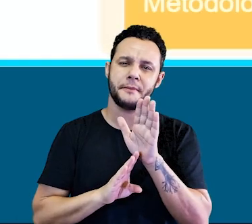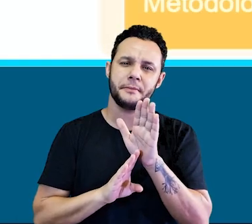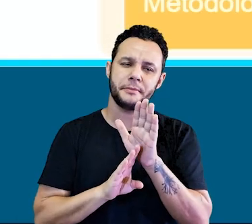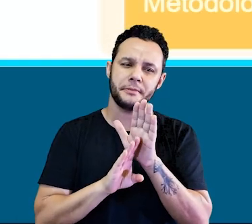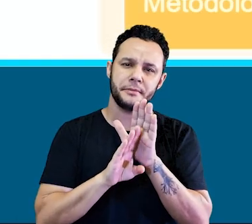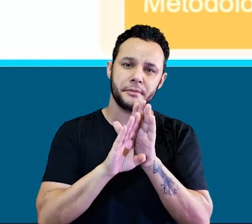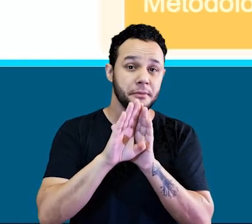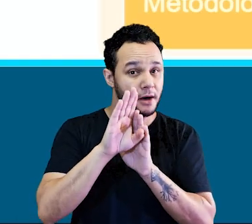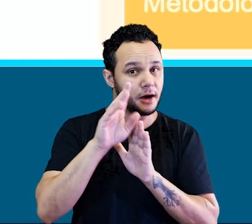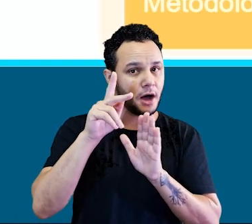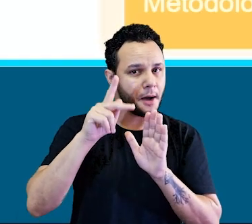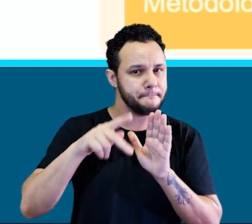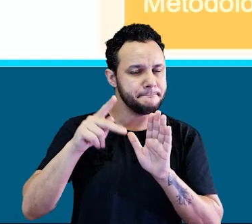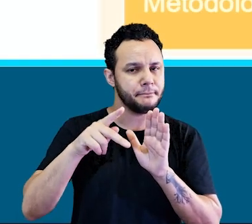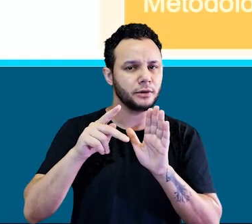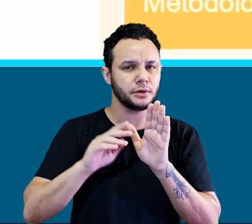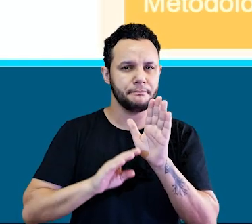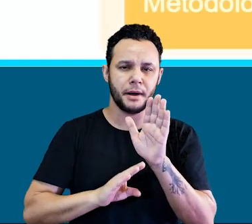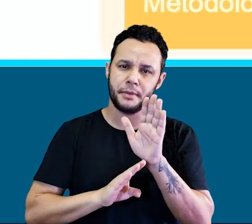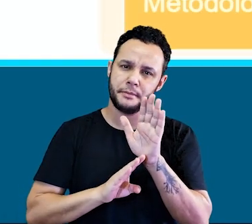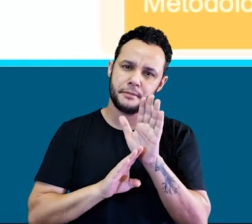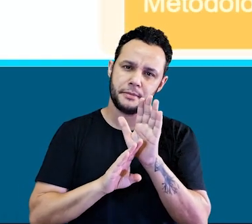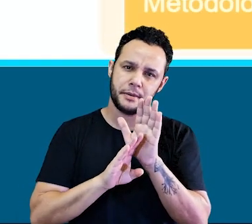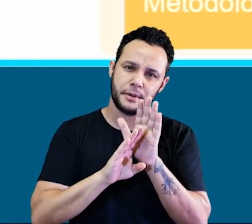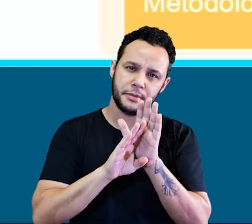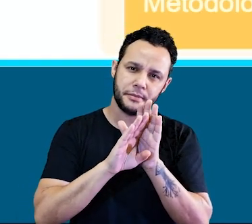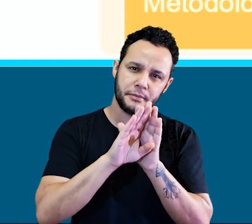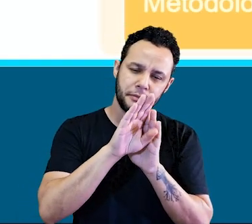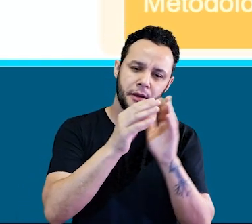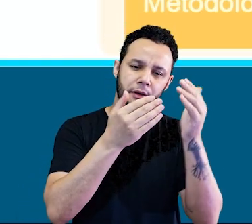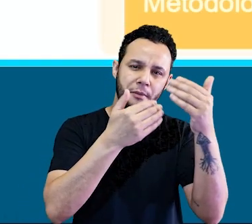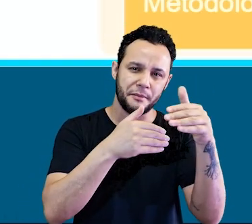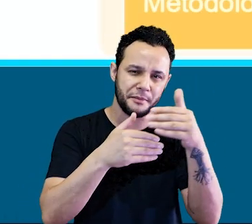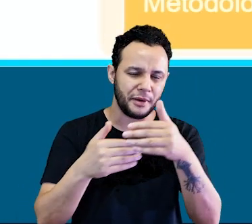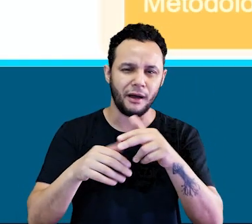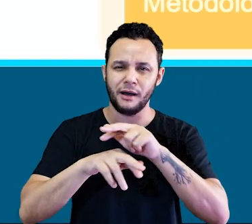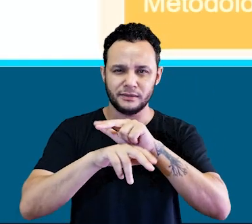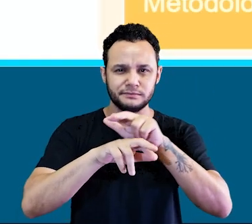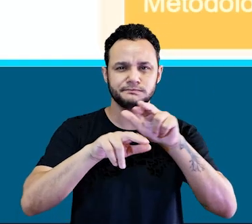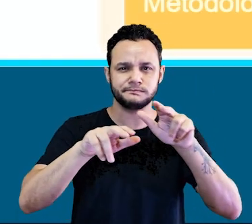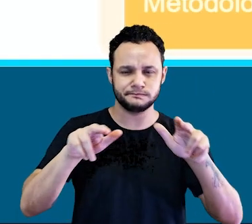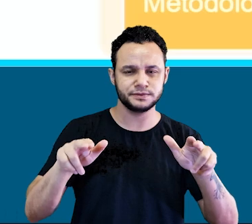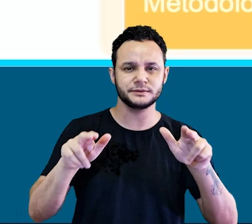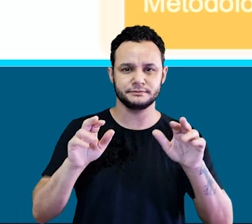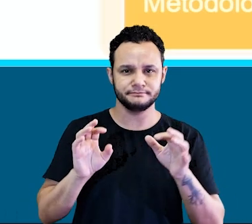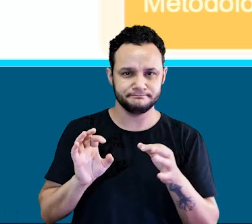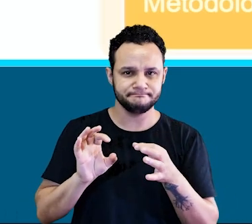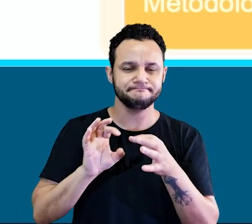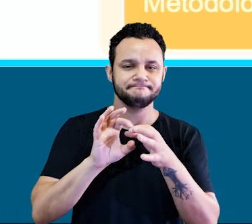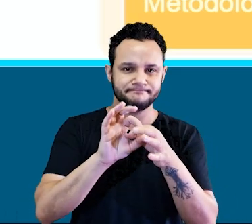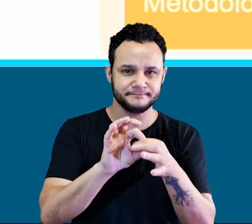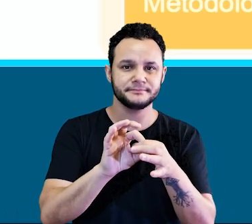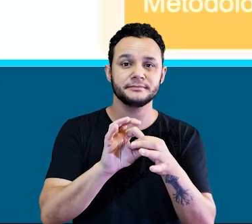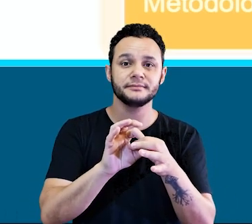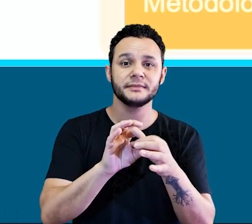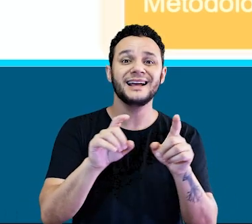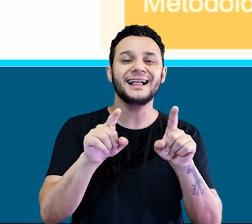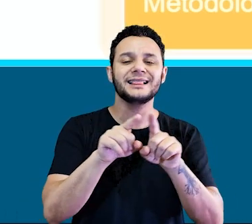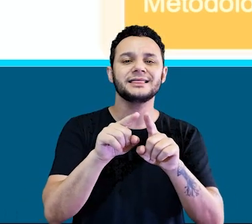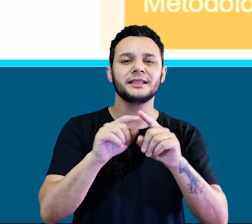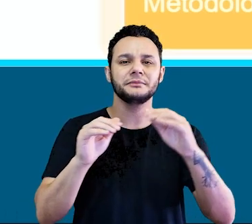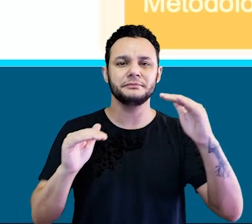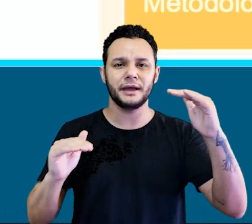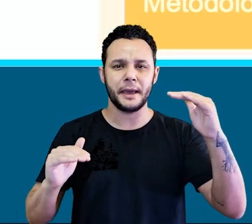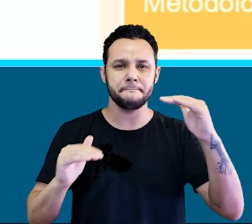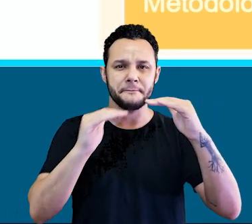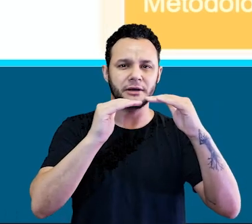atinjam também algumas notas, né, relacionadas às avaliações em larga escala, né, que estejam empenhadas também com